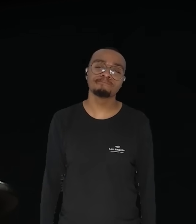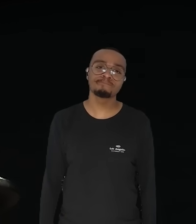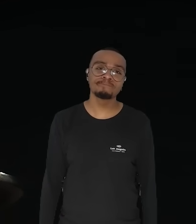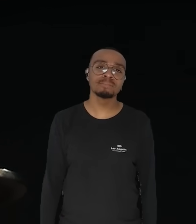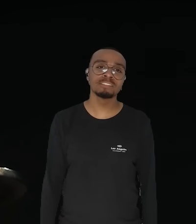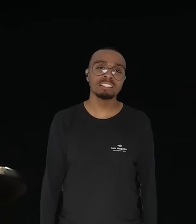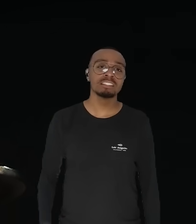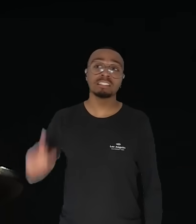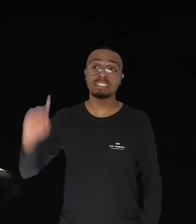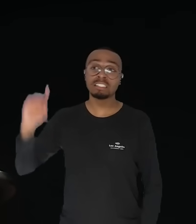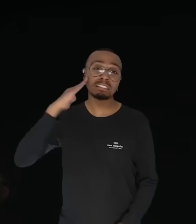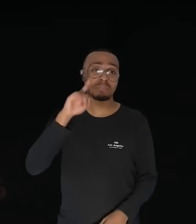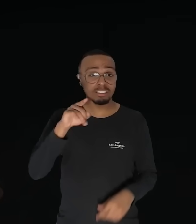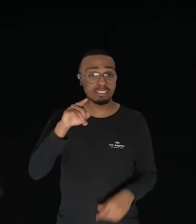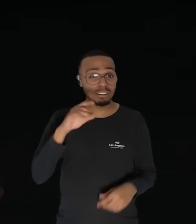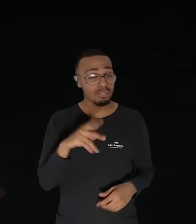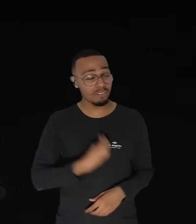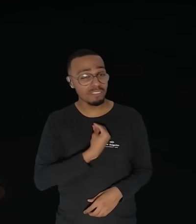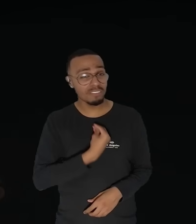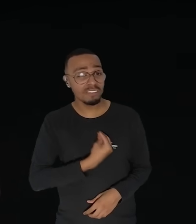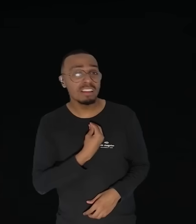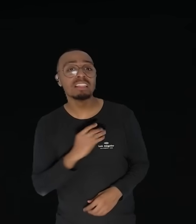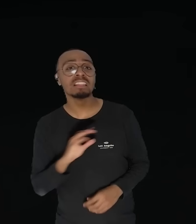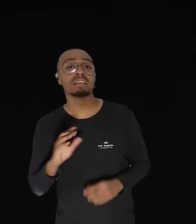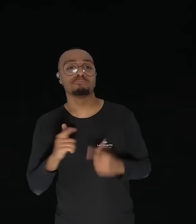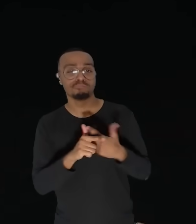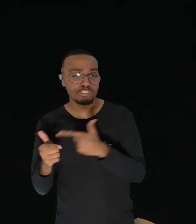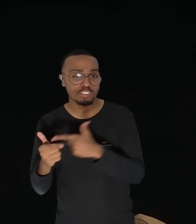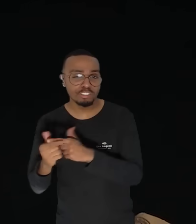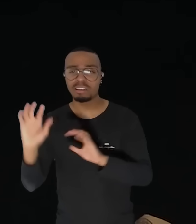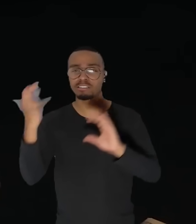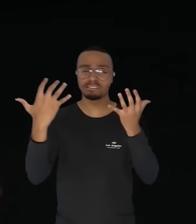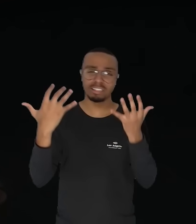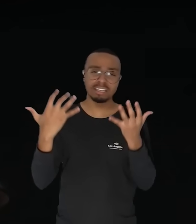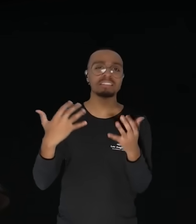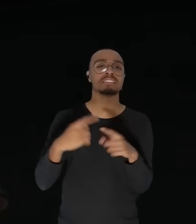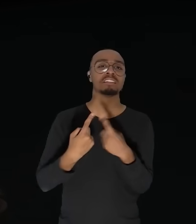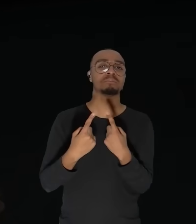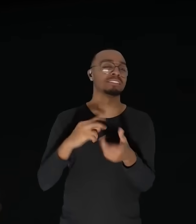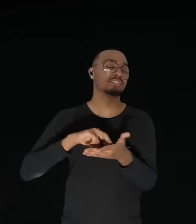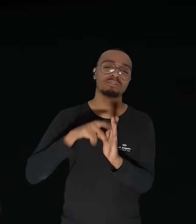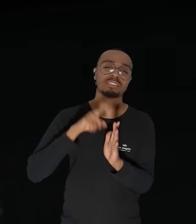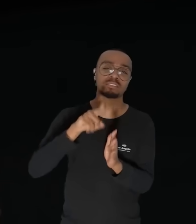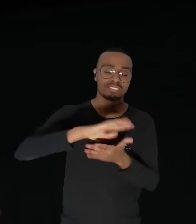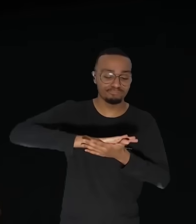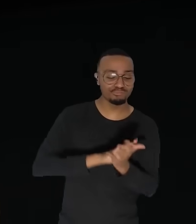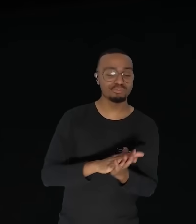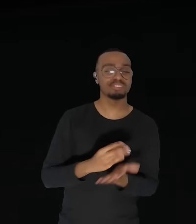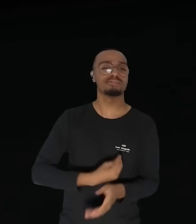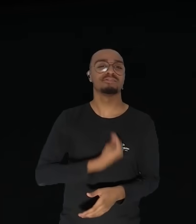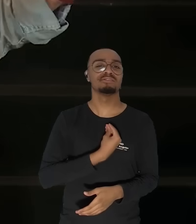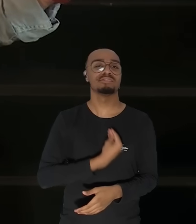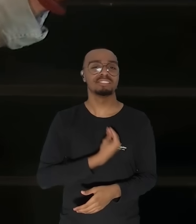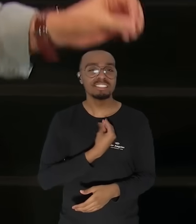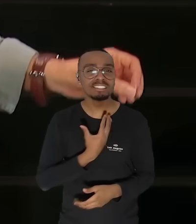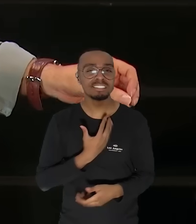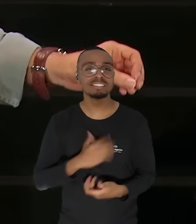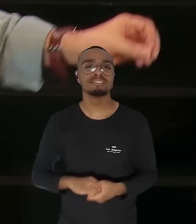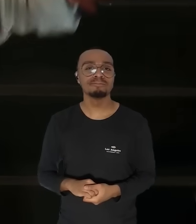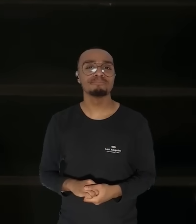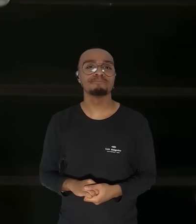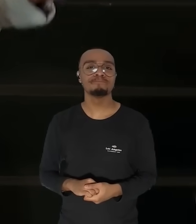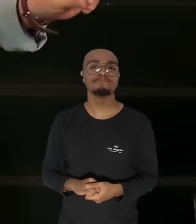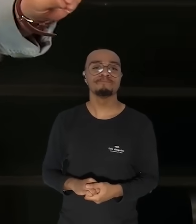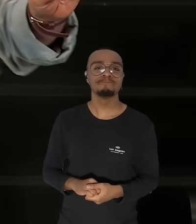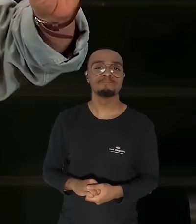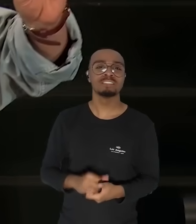fogo, o fogo está lá, o calor está lá, mas não vai chamuscar em você. Ele não está dizendo que as ondas não vão vir, ele só está dizendo que você não vai morrer,